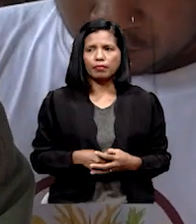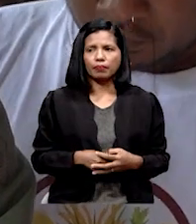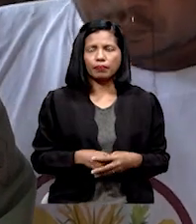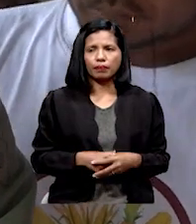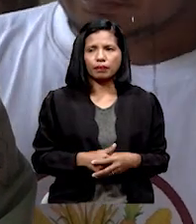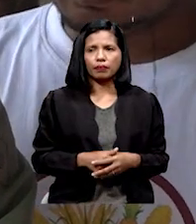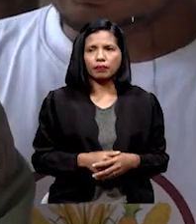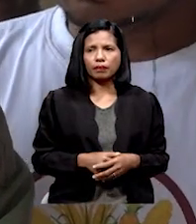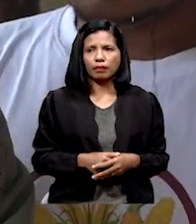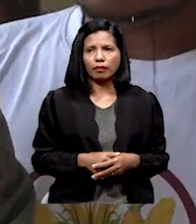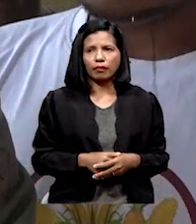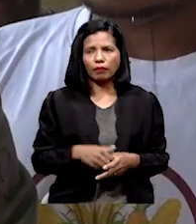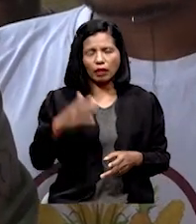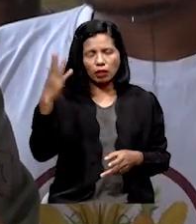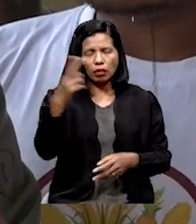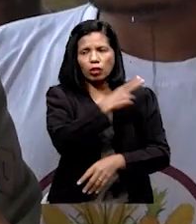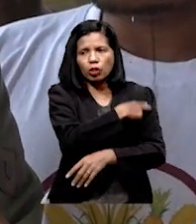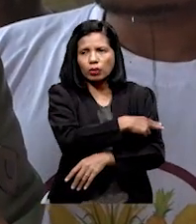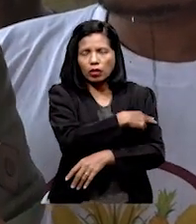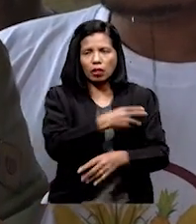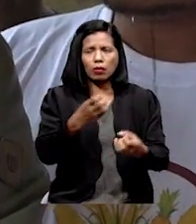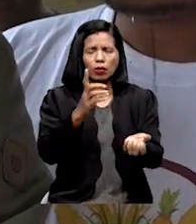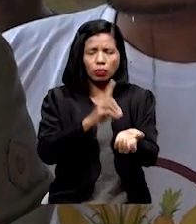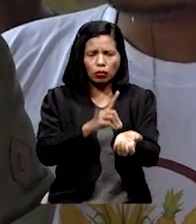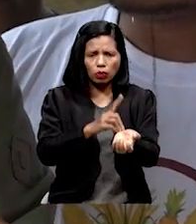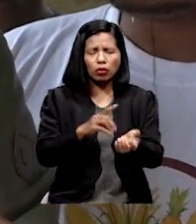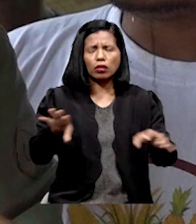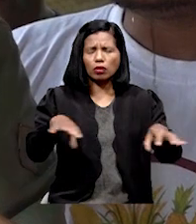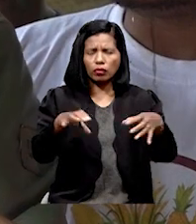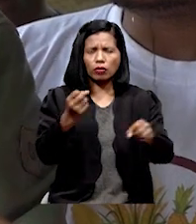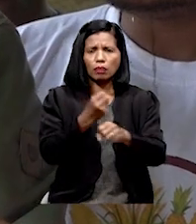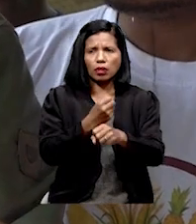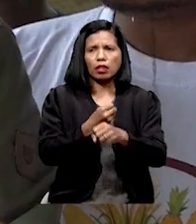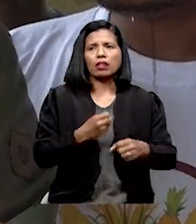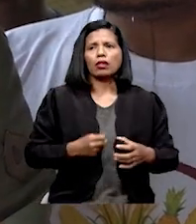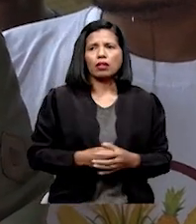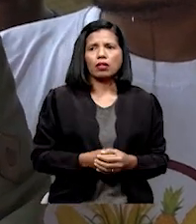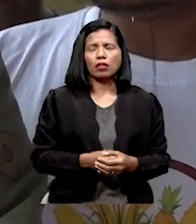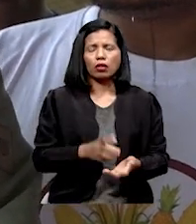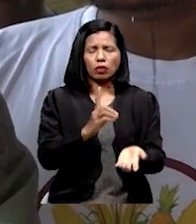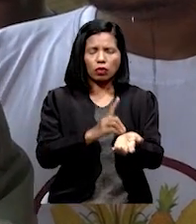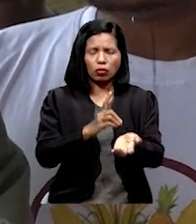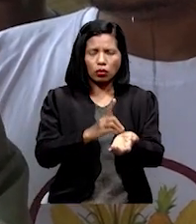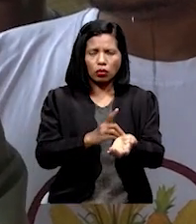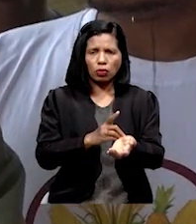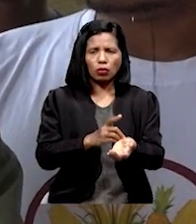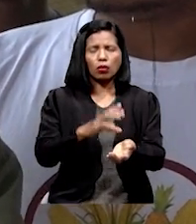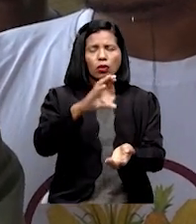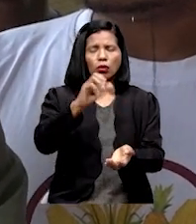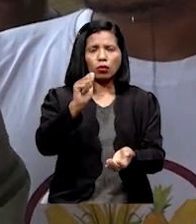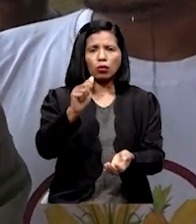situazione di ospedale dottor Zira servizio ma callo dietro dottor cubano dottor Timor